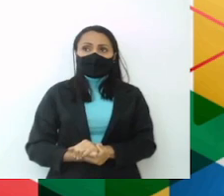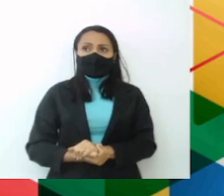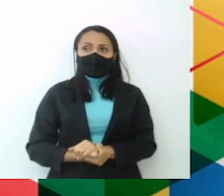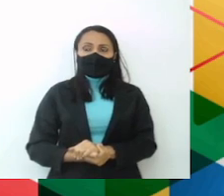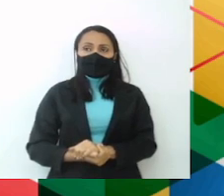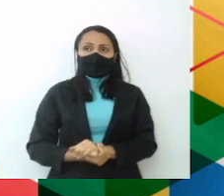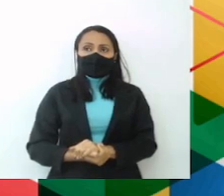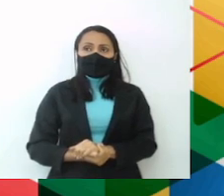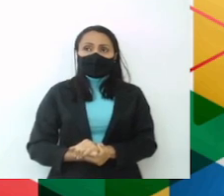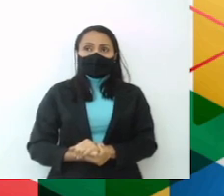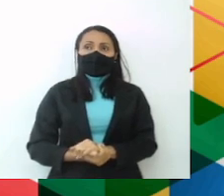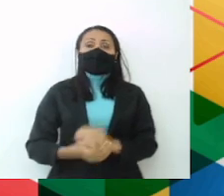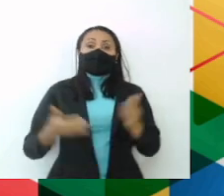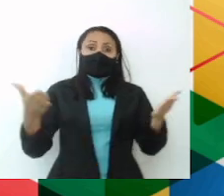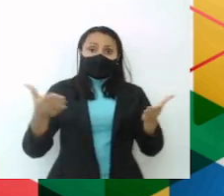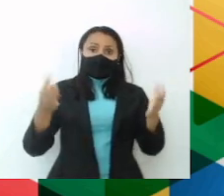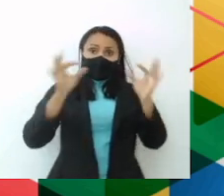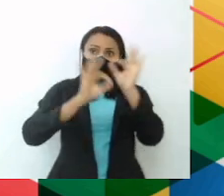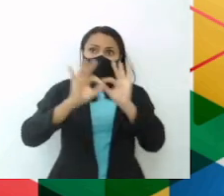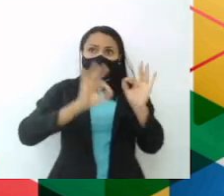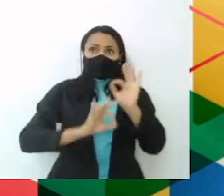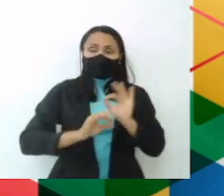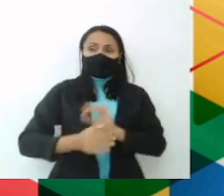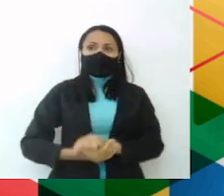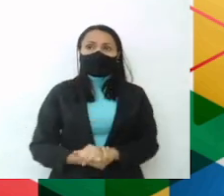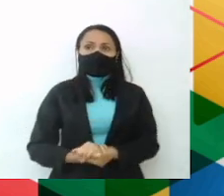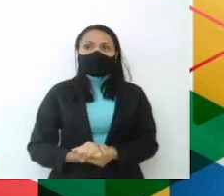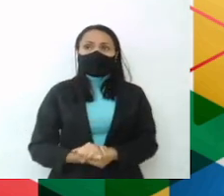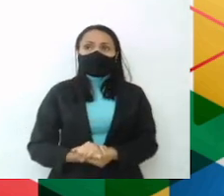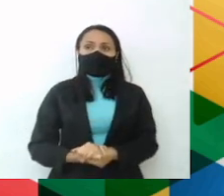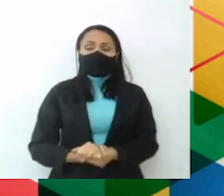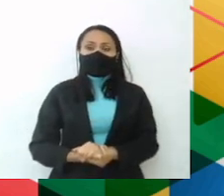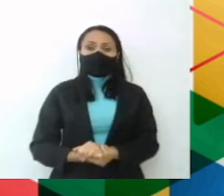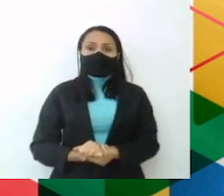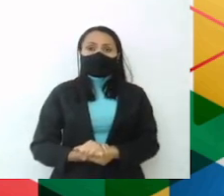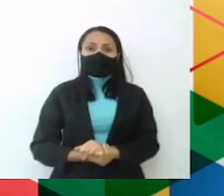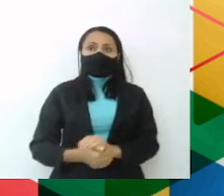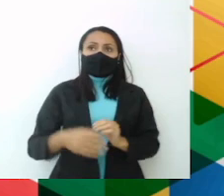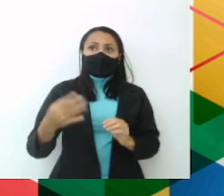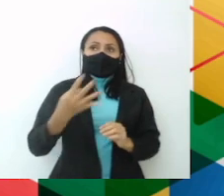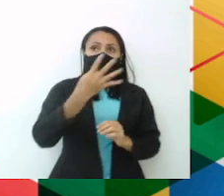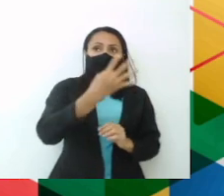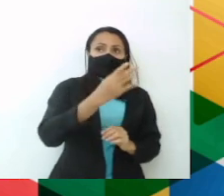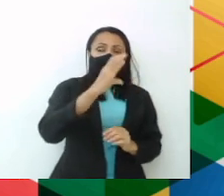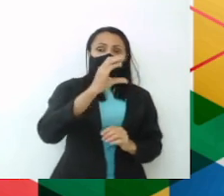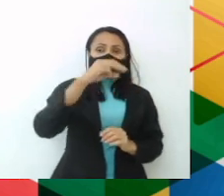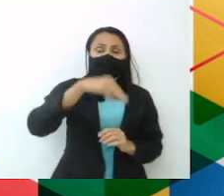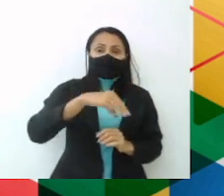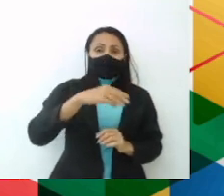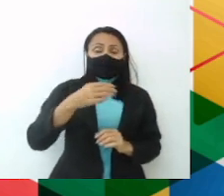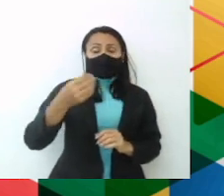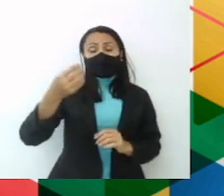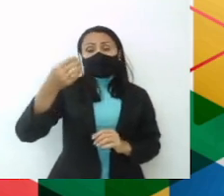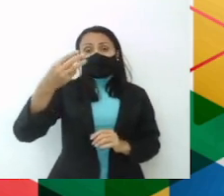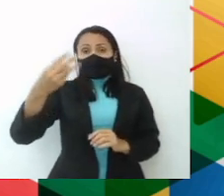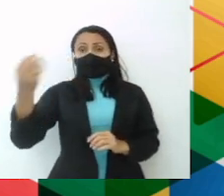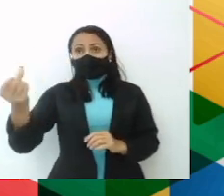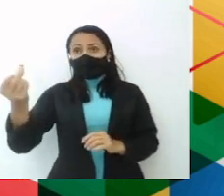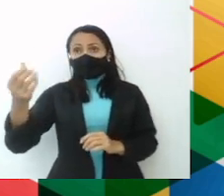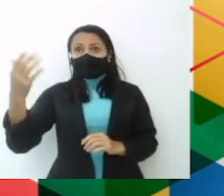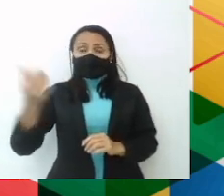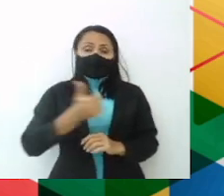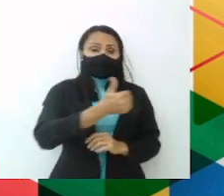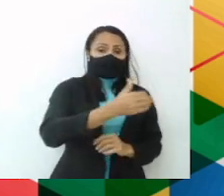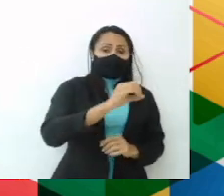Vamos aqui organizar, né? 4 centímetros, 36 minutos. Em 10 segundos, quantos minutos? Então, quanto maior